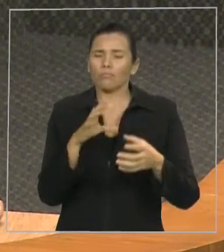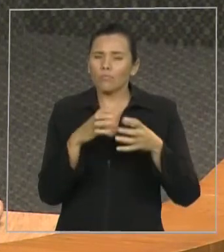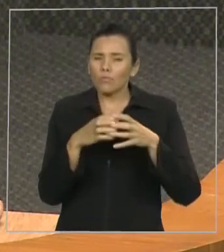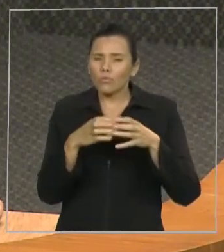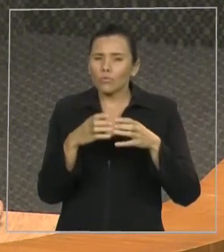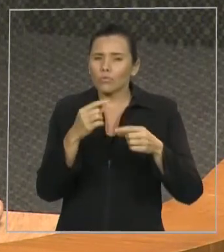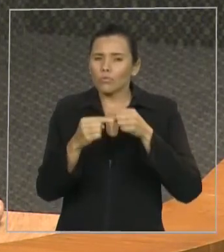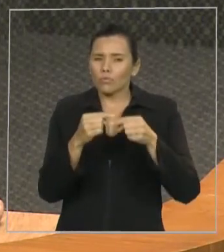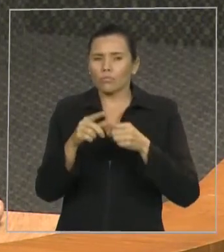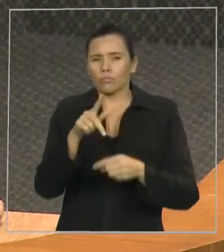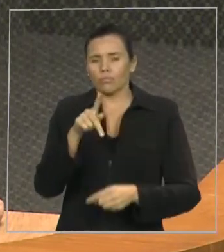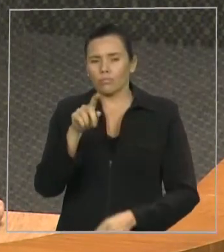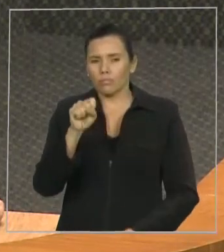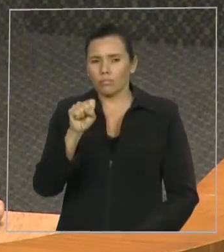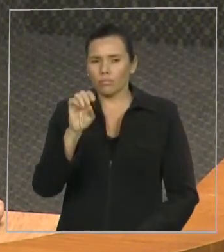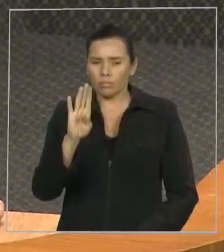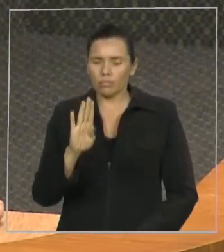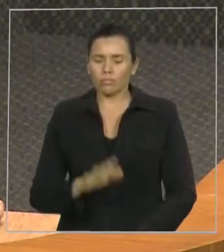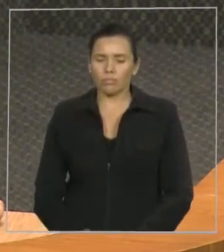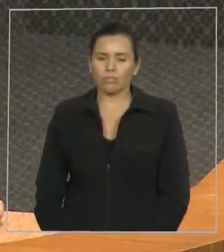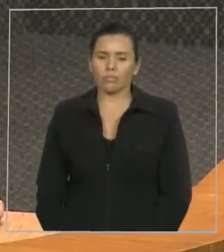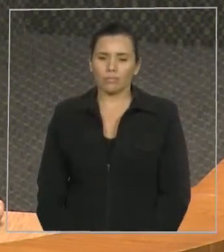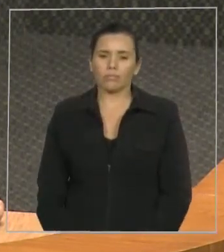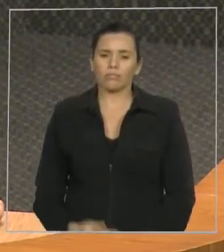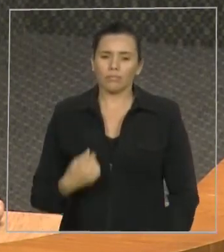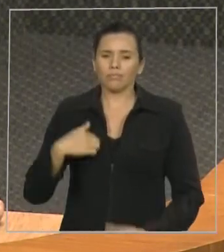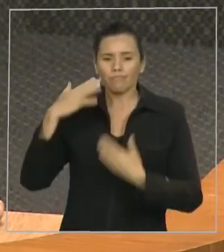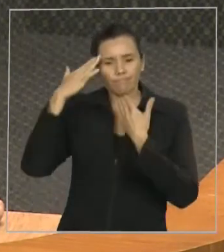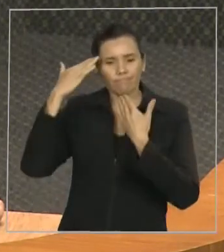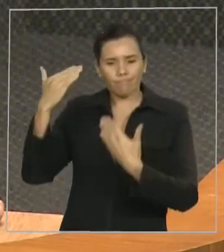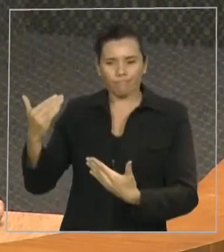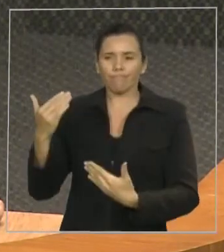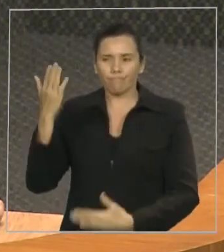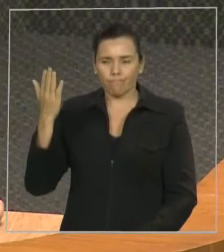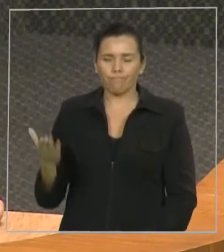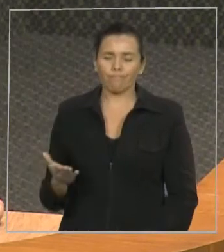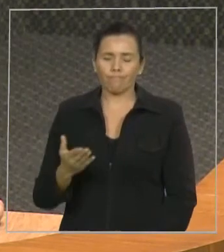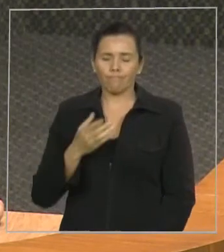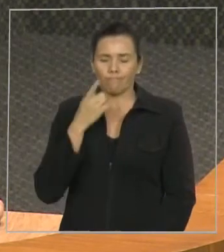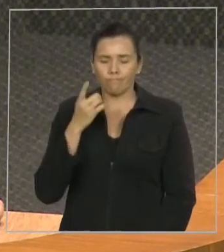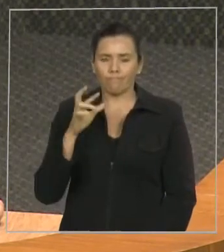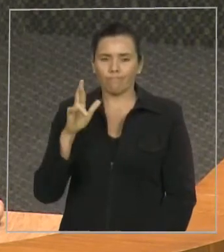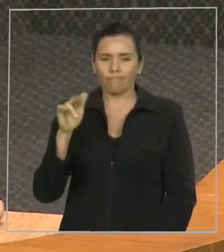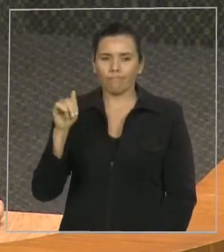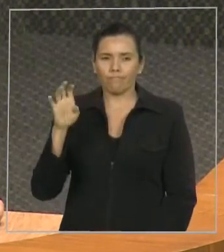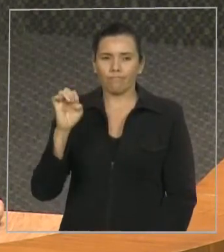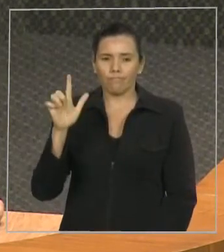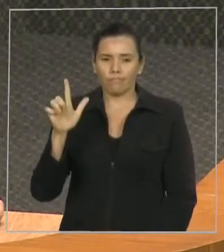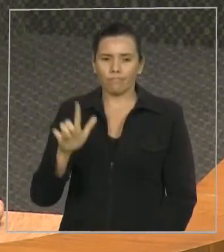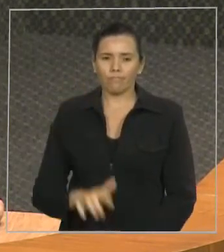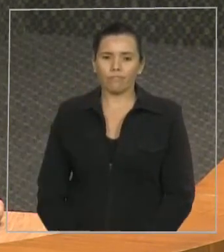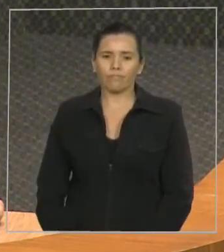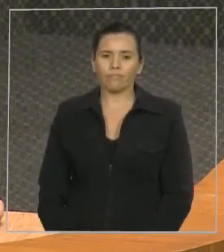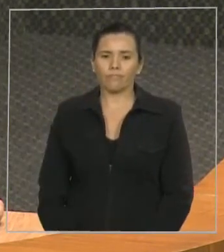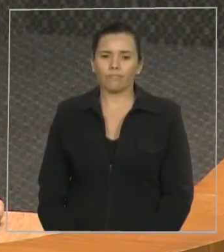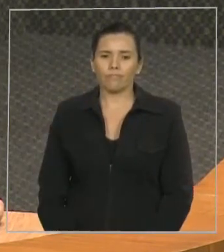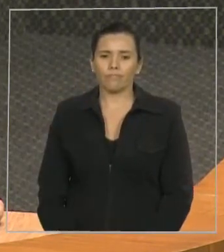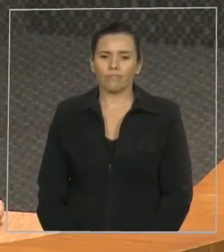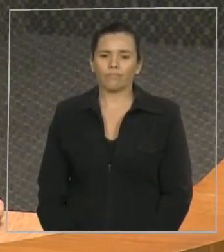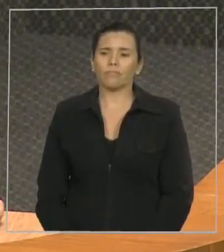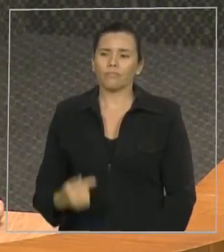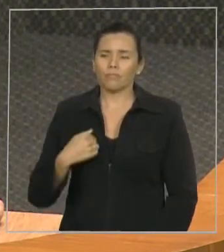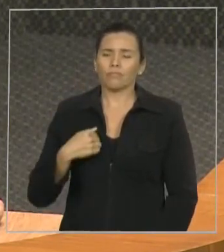condução da luta e de todos os trabalhos do PSB aqui do Maranhão nas mãos do nosso companheiro